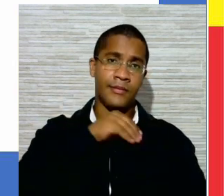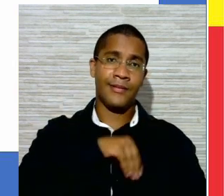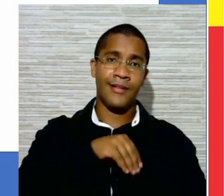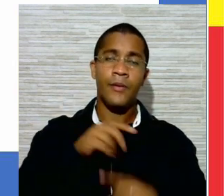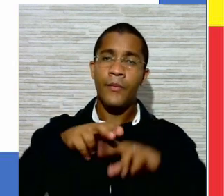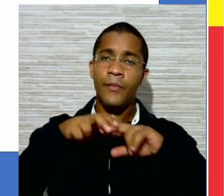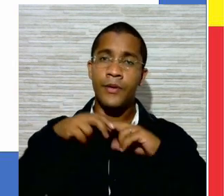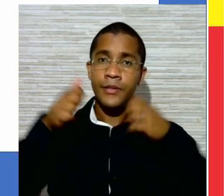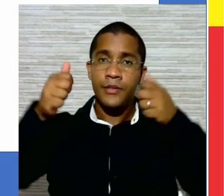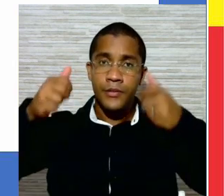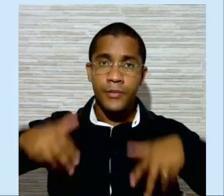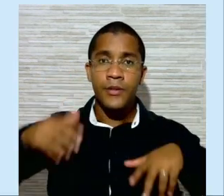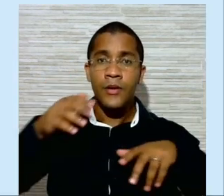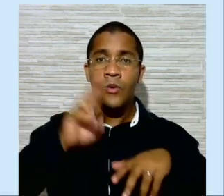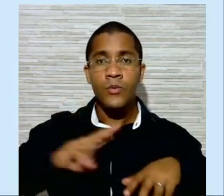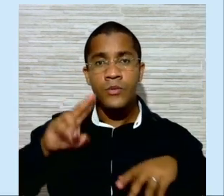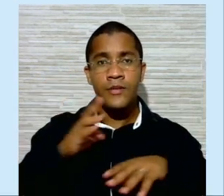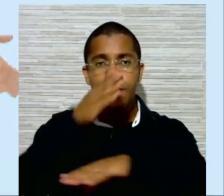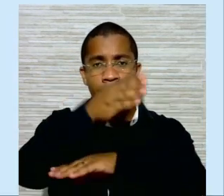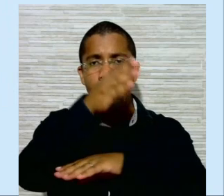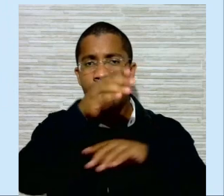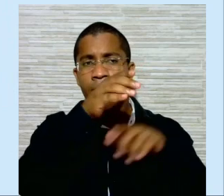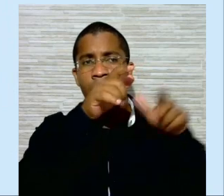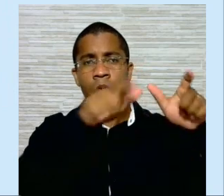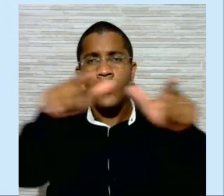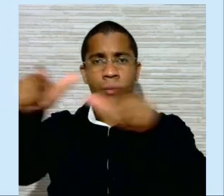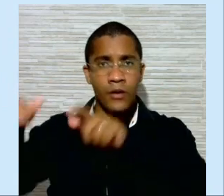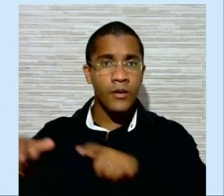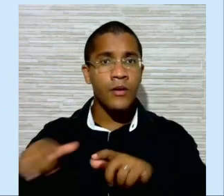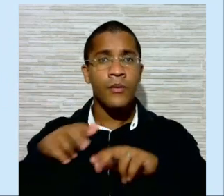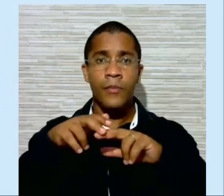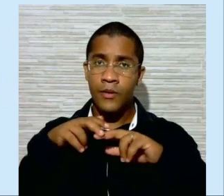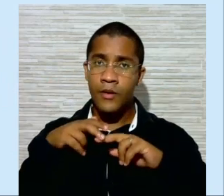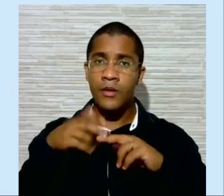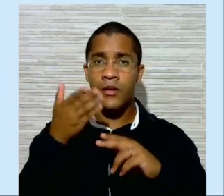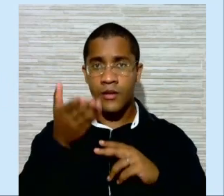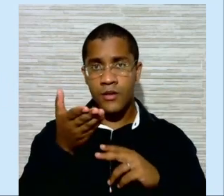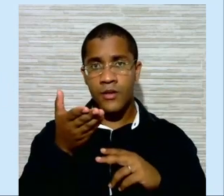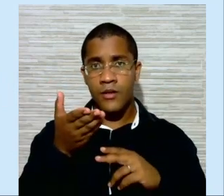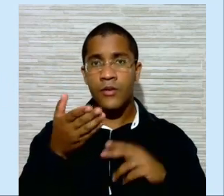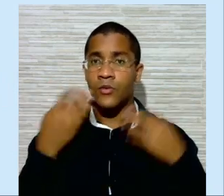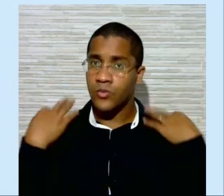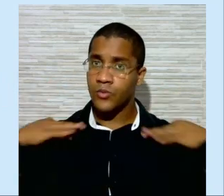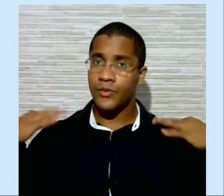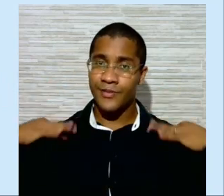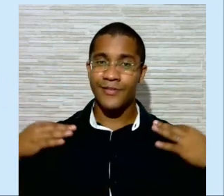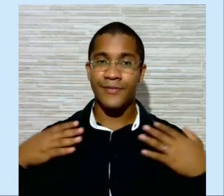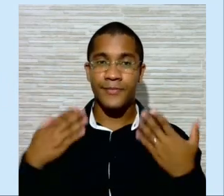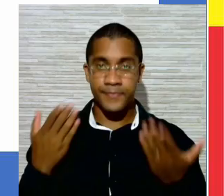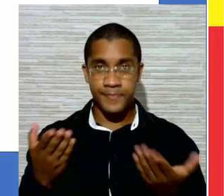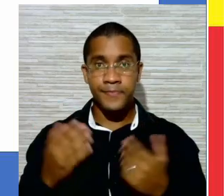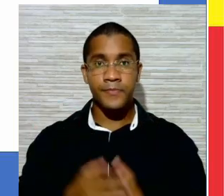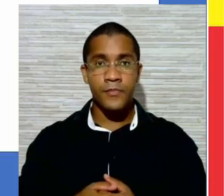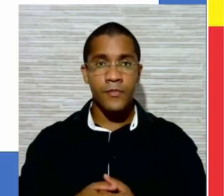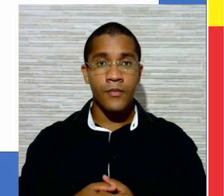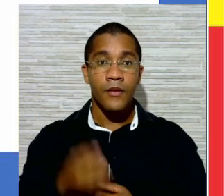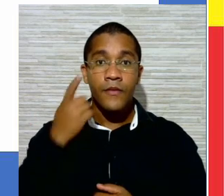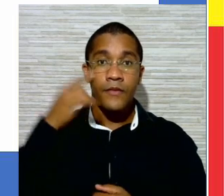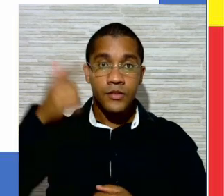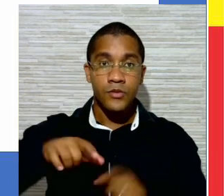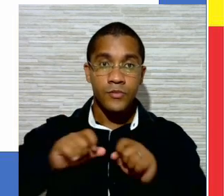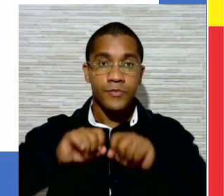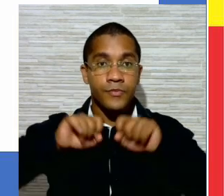gente está falando desses ambientes, do uso desses espaços, tá? Por meio também do turismo, ok?